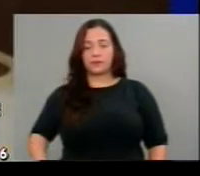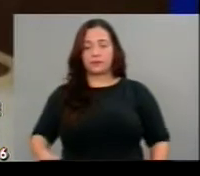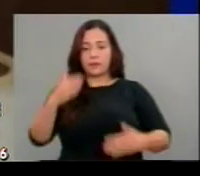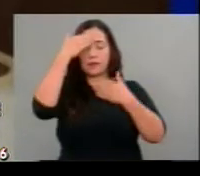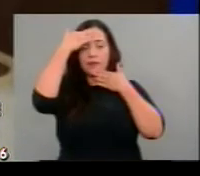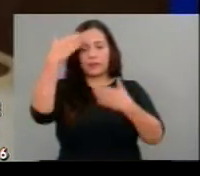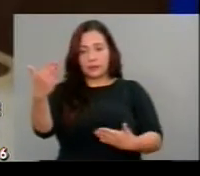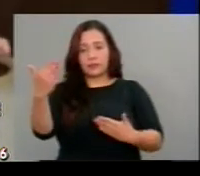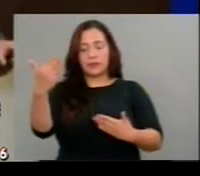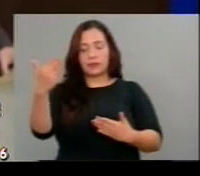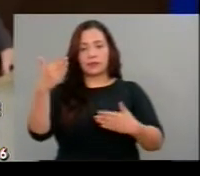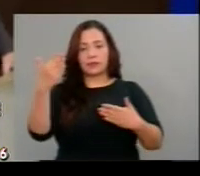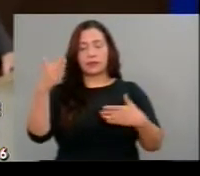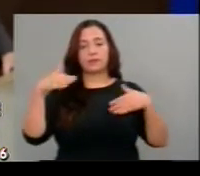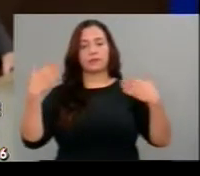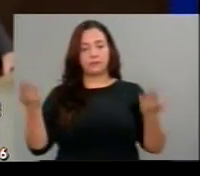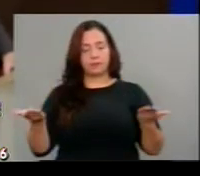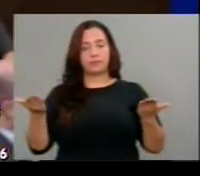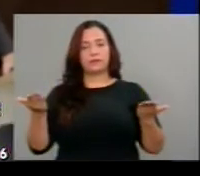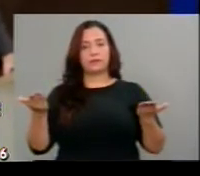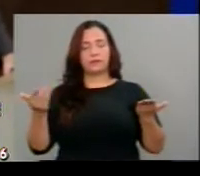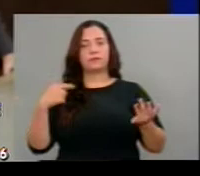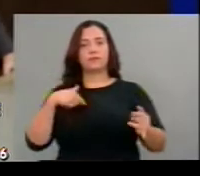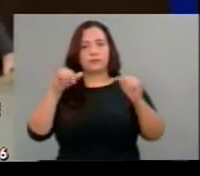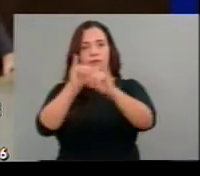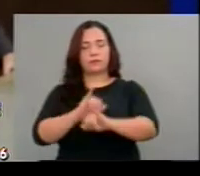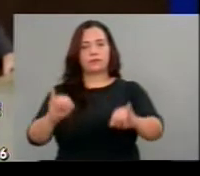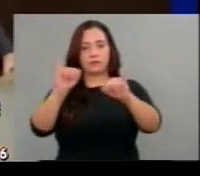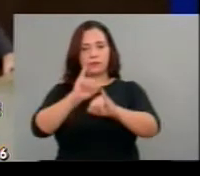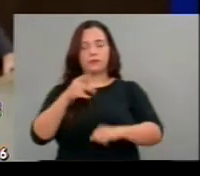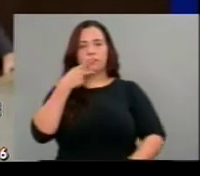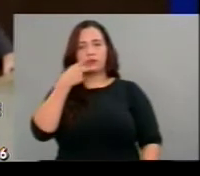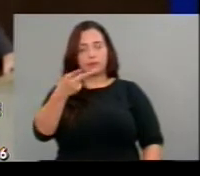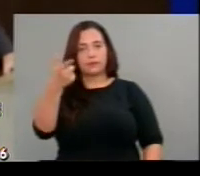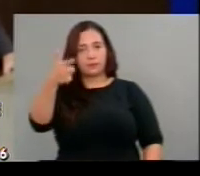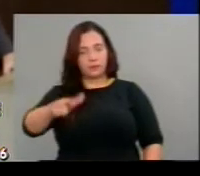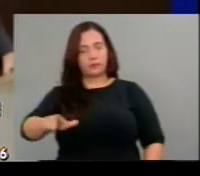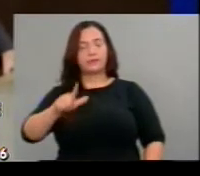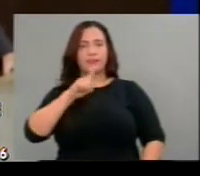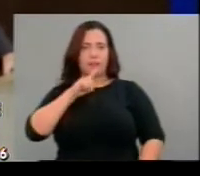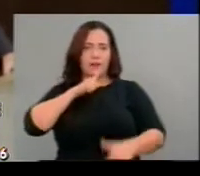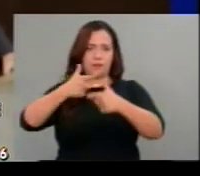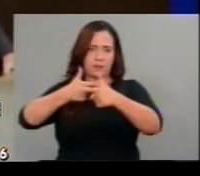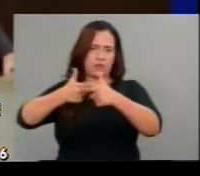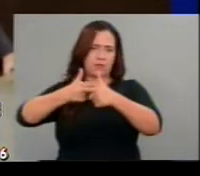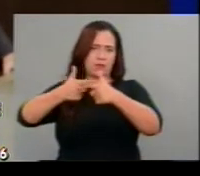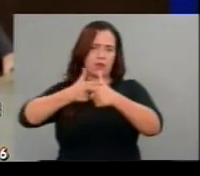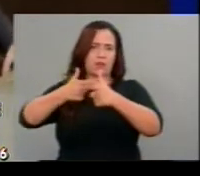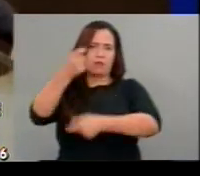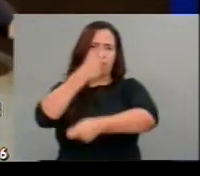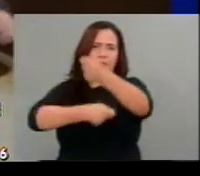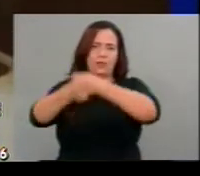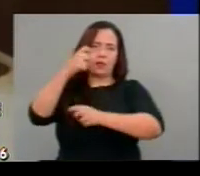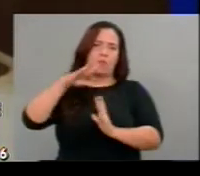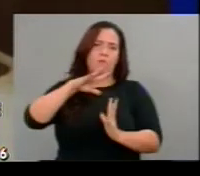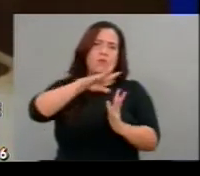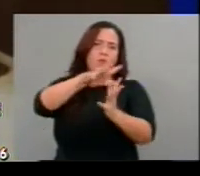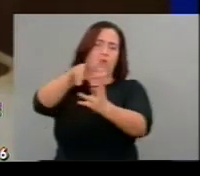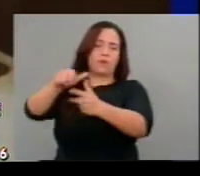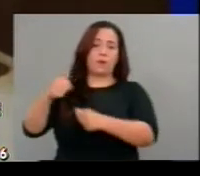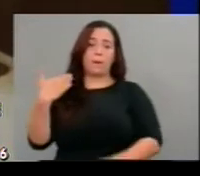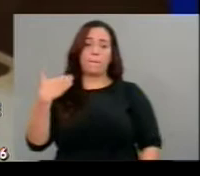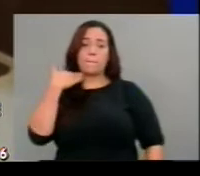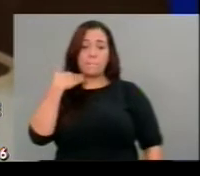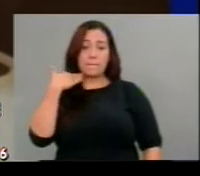agradeço e repito isso. Nós vivemos uma crise mundial, há uma financiarização, os bancos